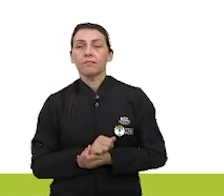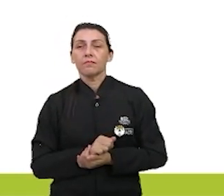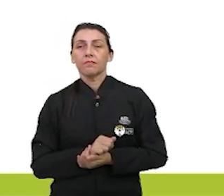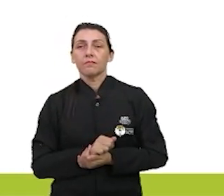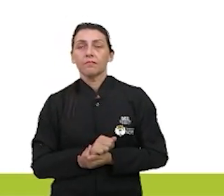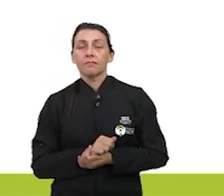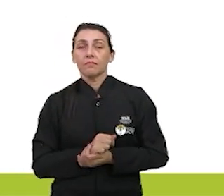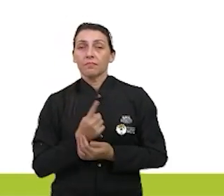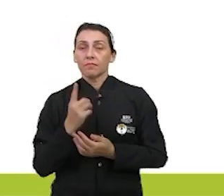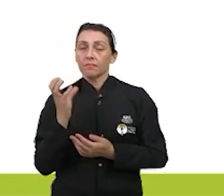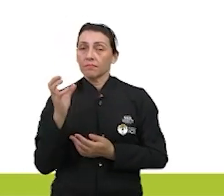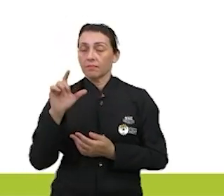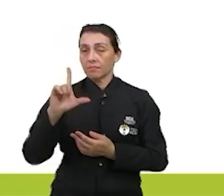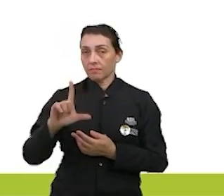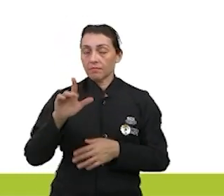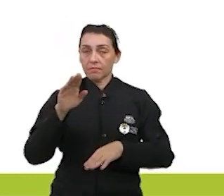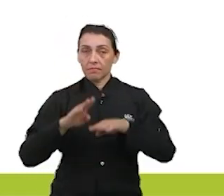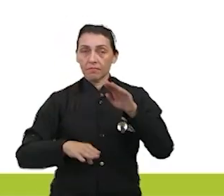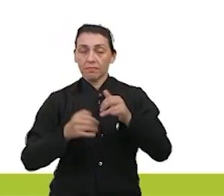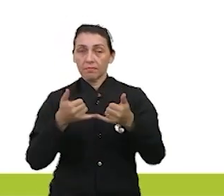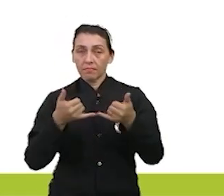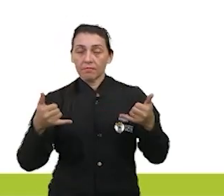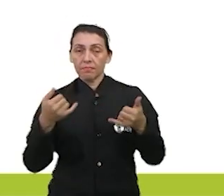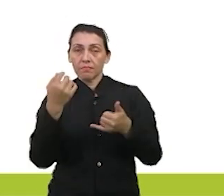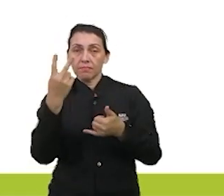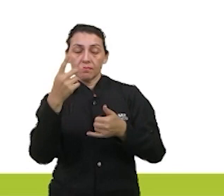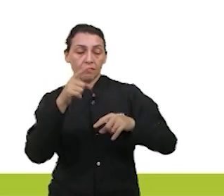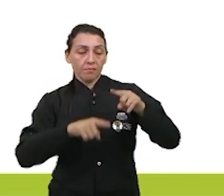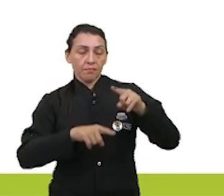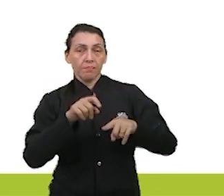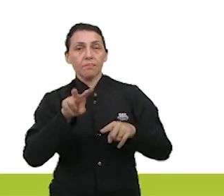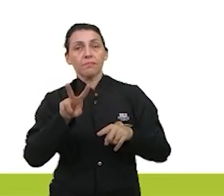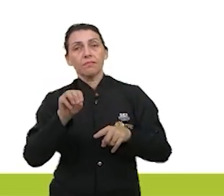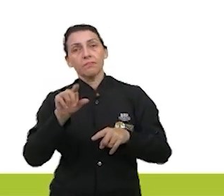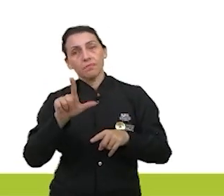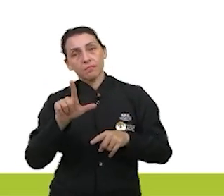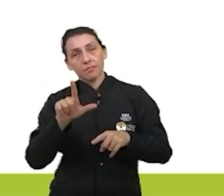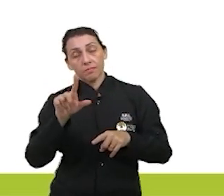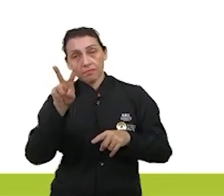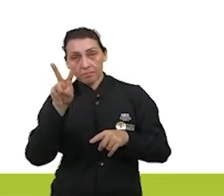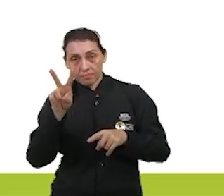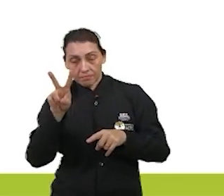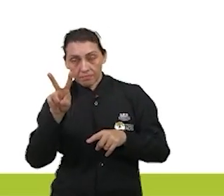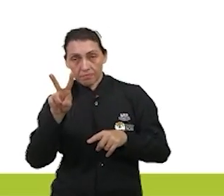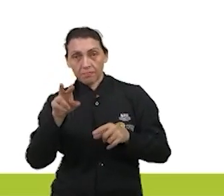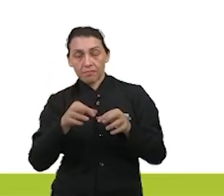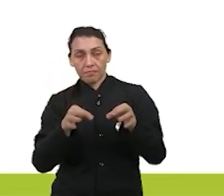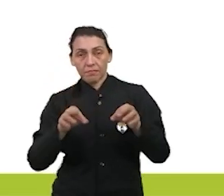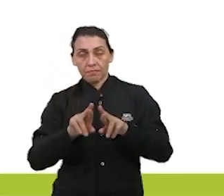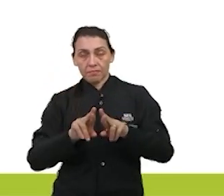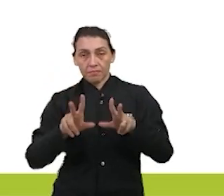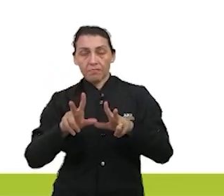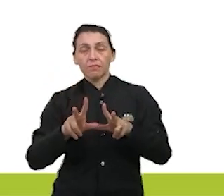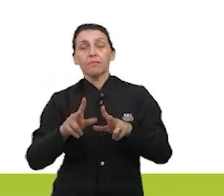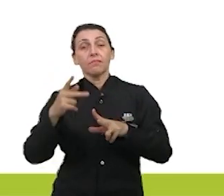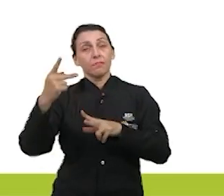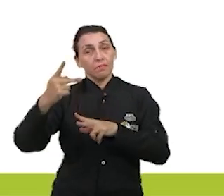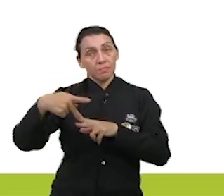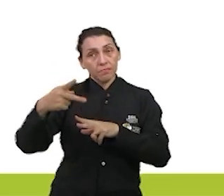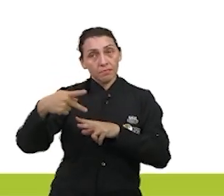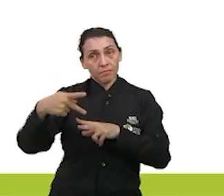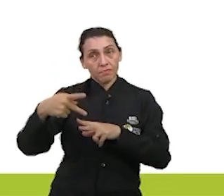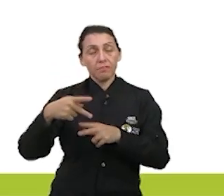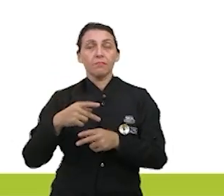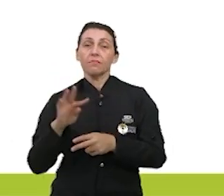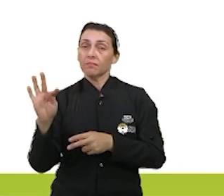de uma lâmpada L, de alguns fios e 2 aparelhos, um voltímetro V, para medir a diferença de potencial, né, que é a